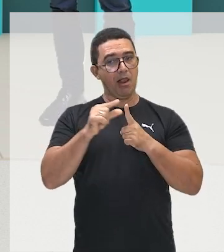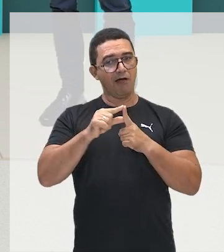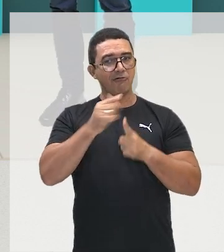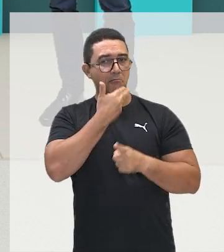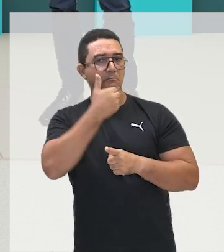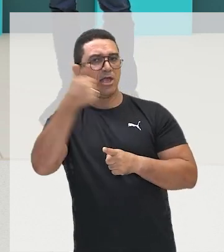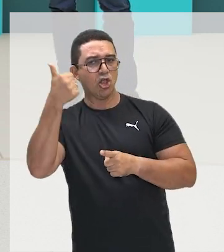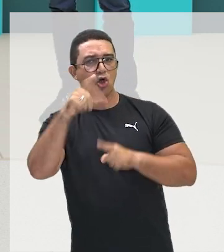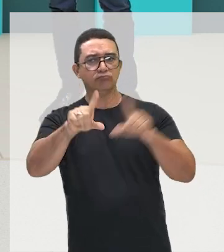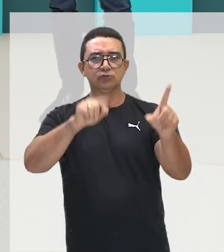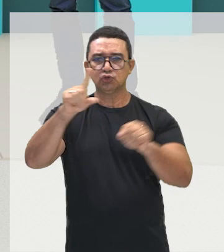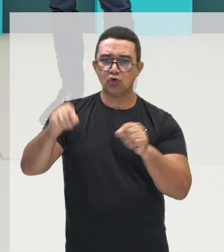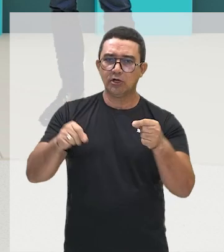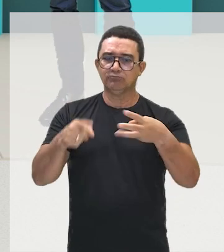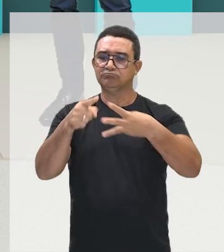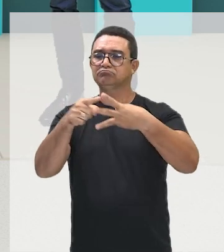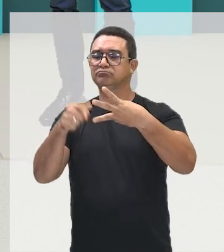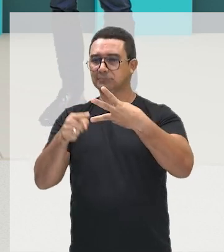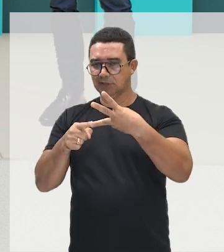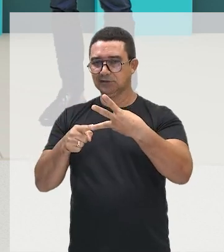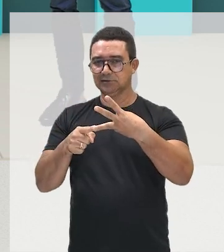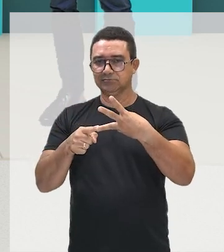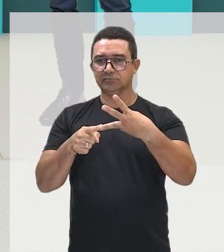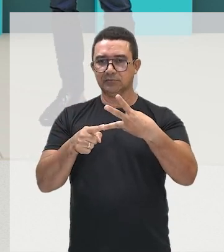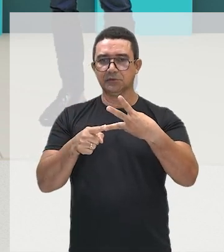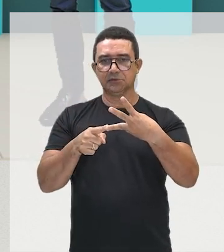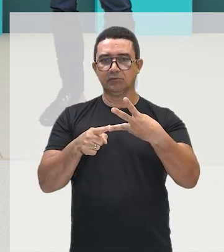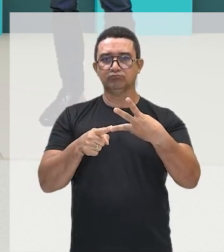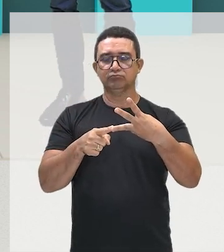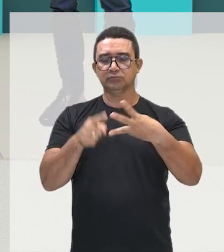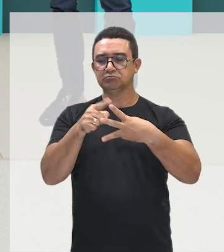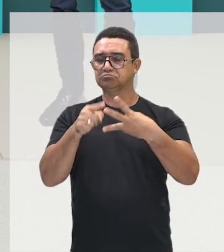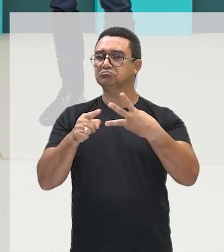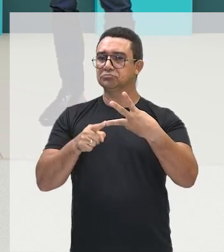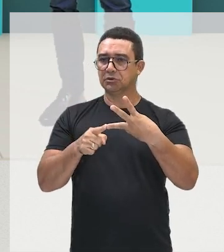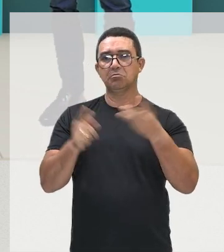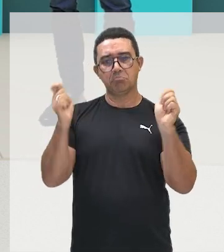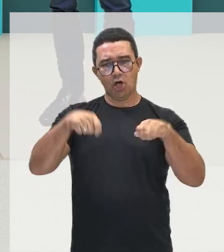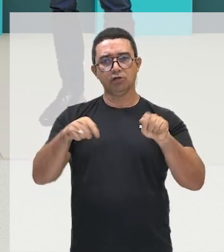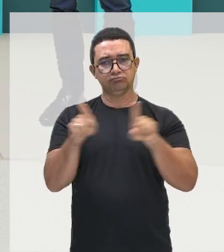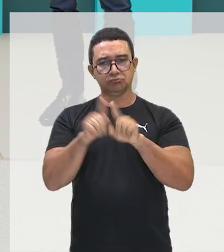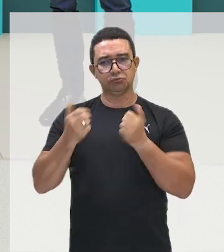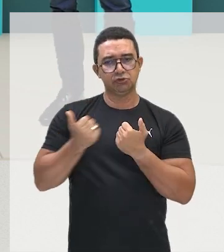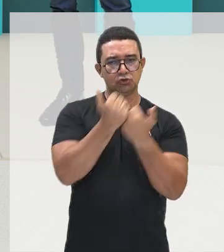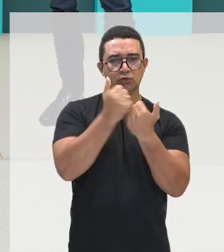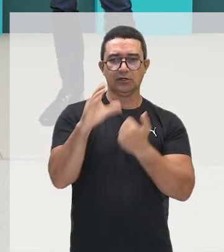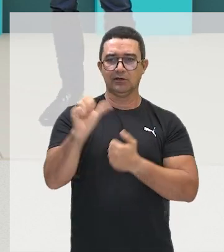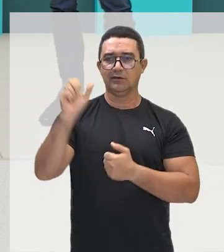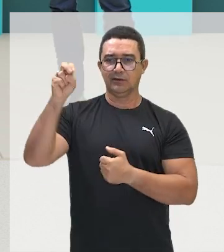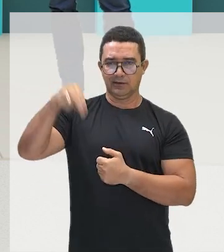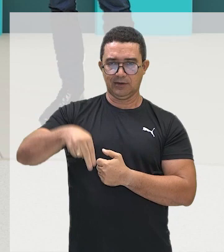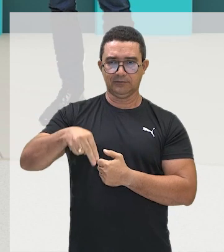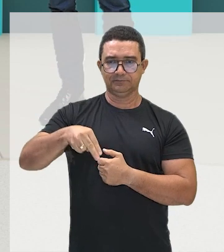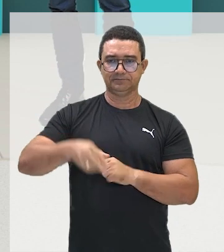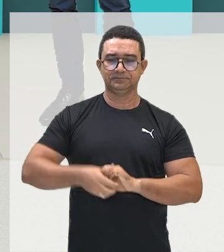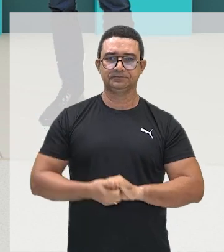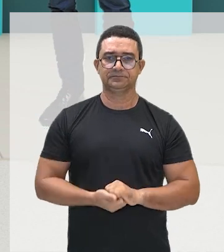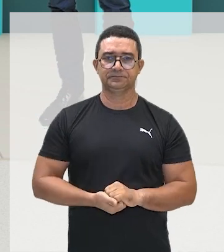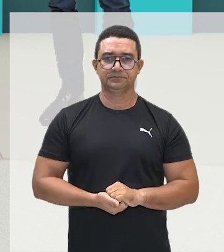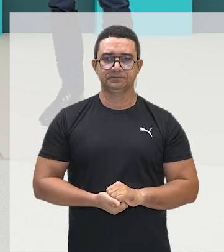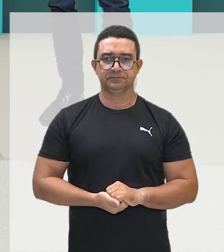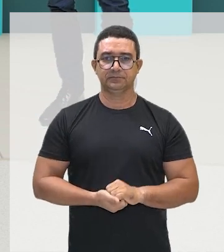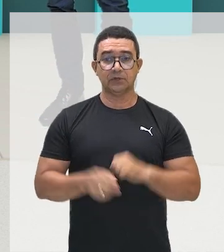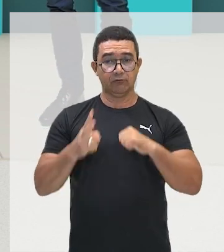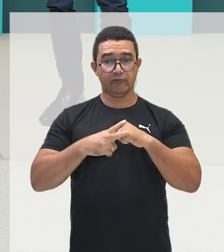utilizado. Esses 3 exemplos aqui, por exemplo, could substitui perfeitamente o can, may também, e o would. Ambos